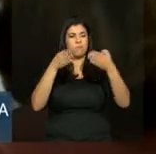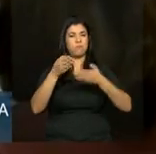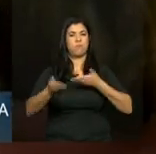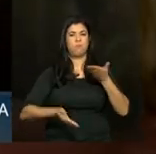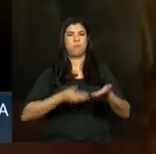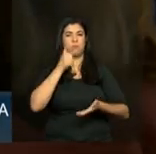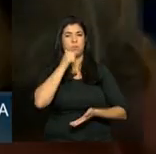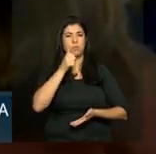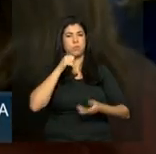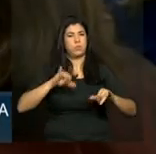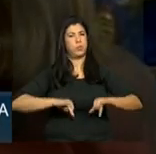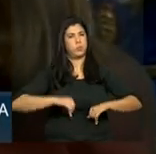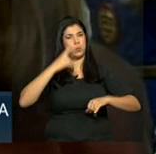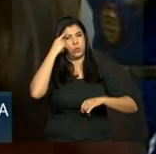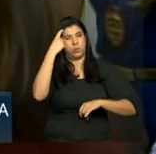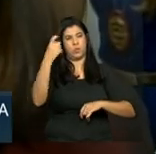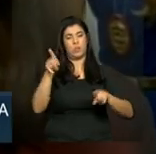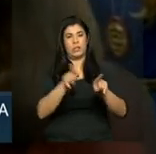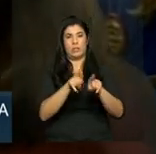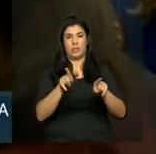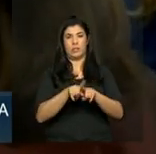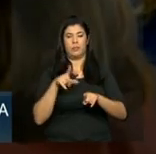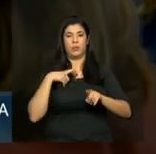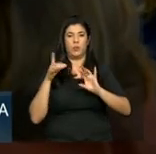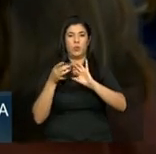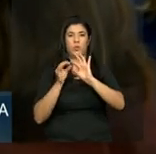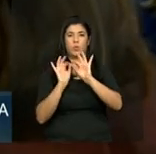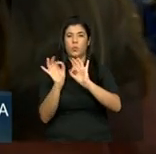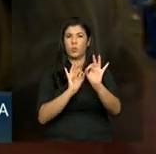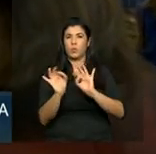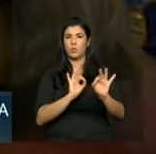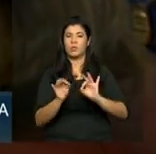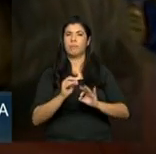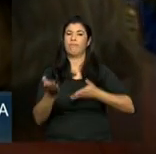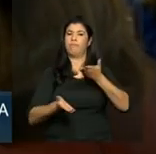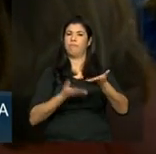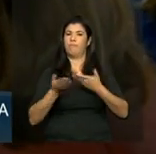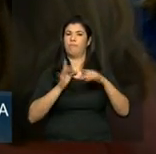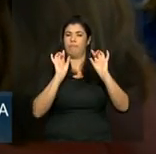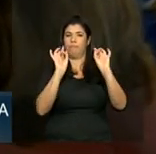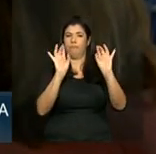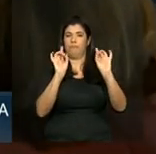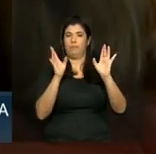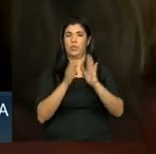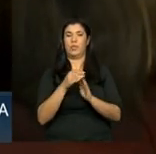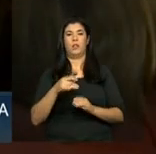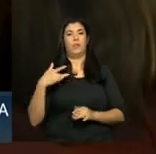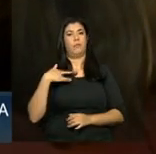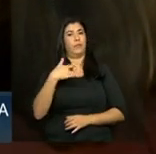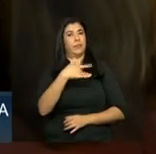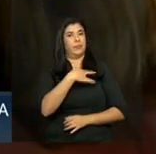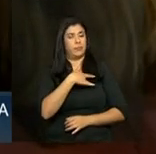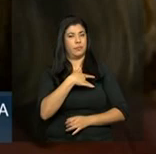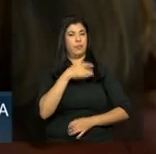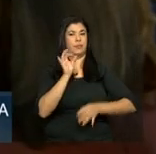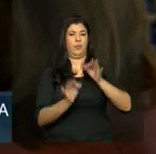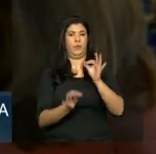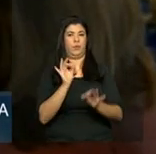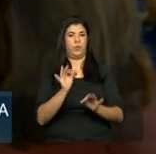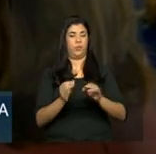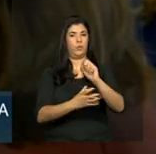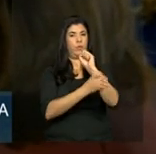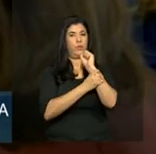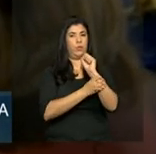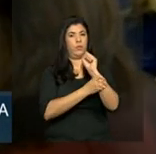violência a articulação dos atendimentos especializados nas áreas de saúde Justiça